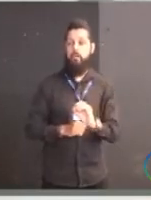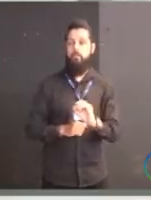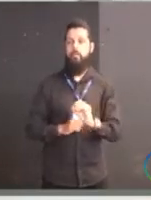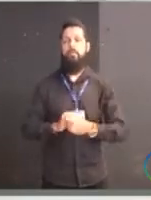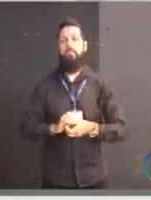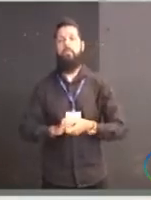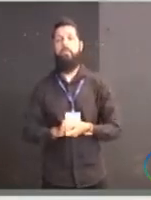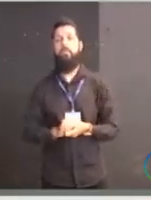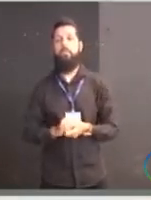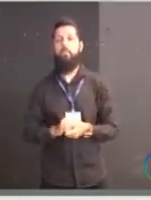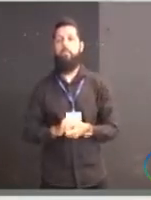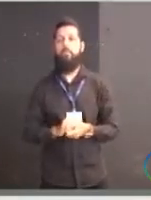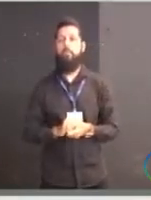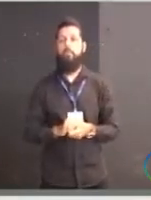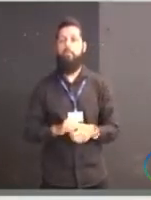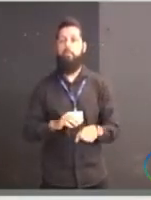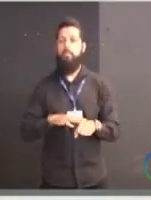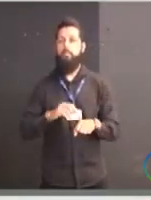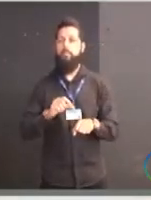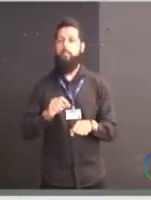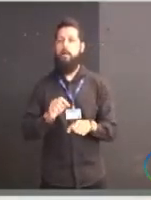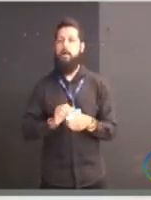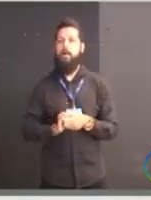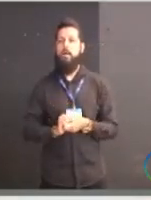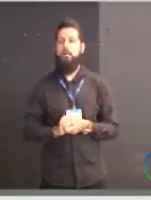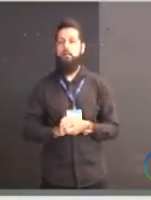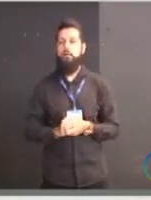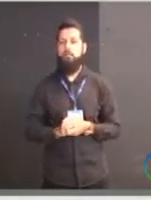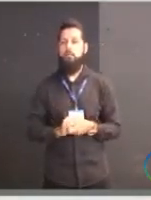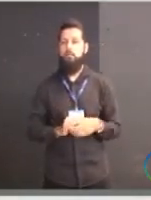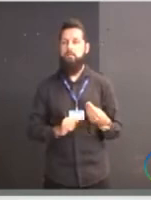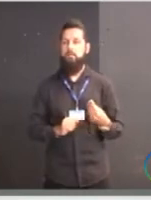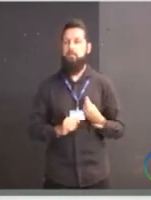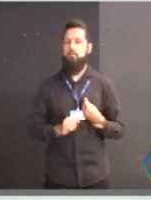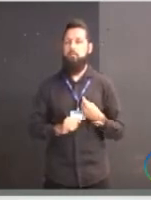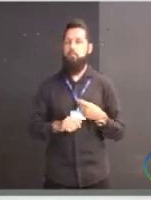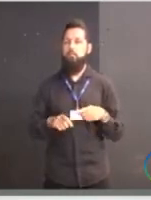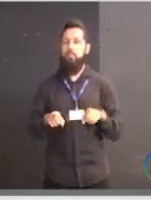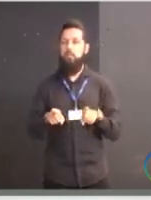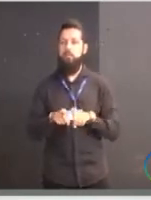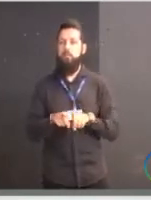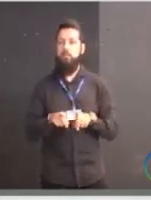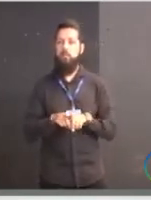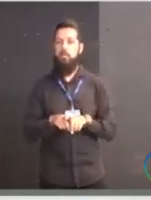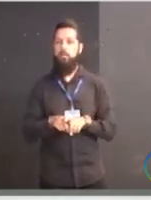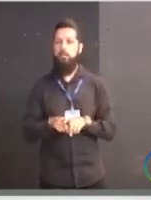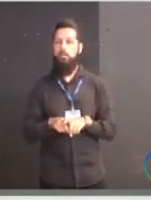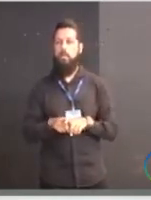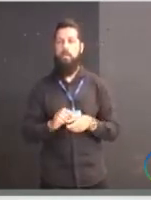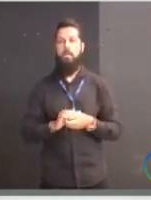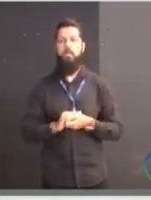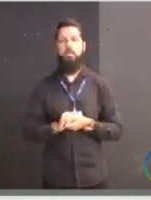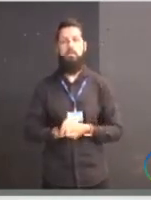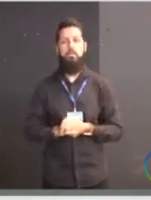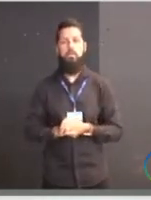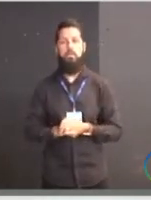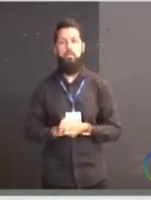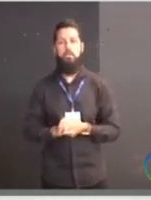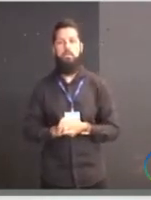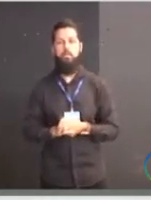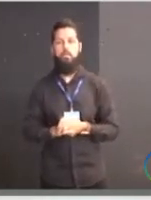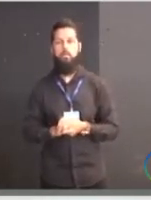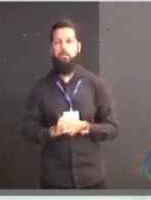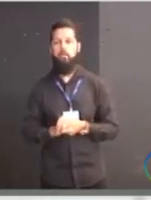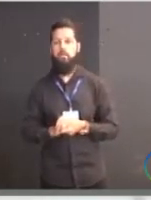Deus existe o Demiurgo. O Demiurgo é um Deus secundário, e a função